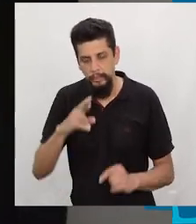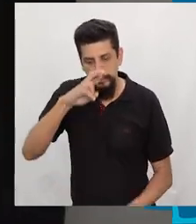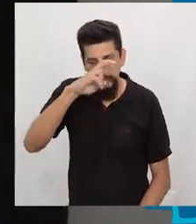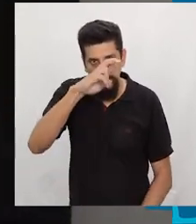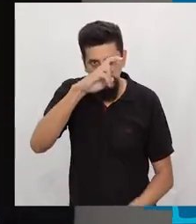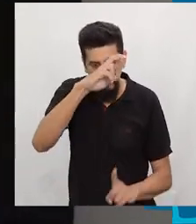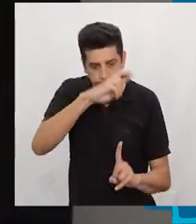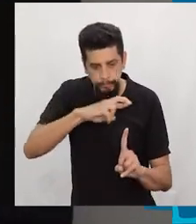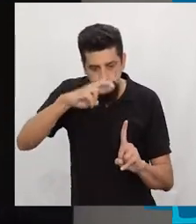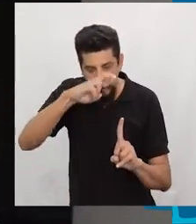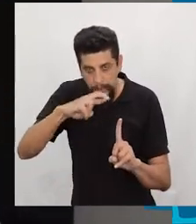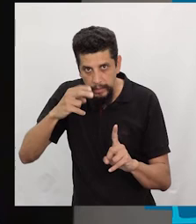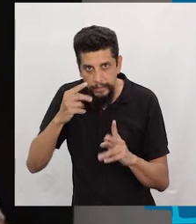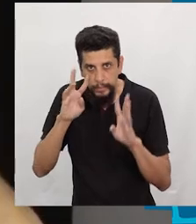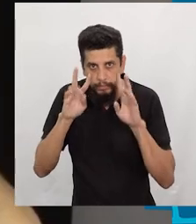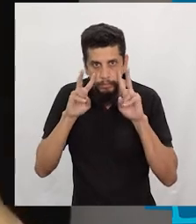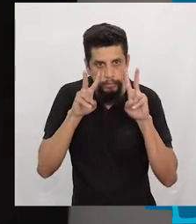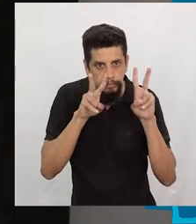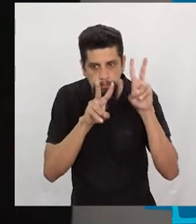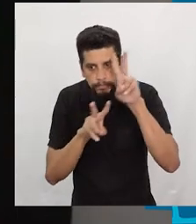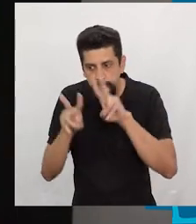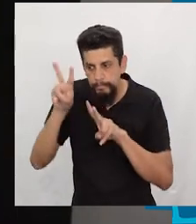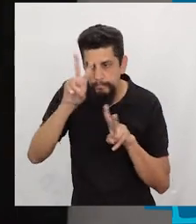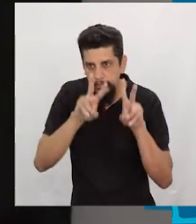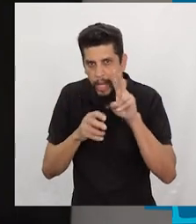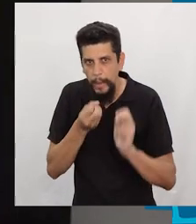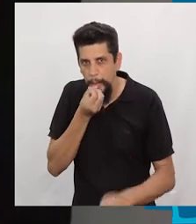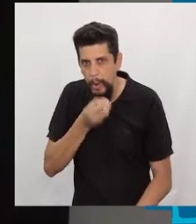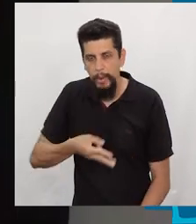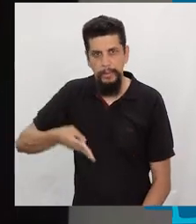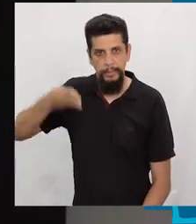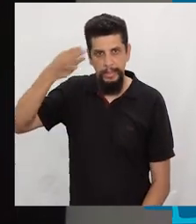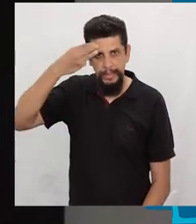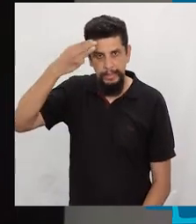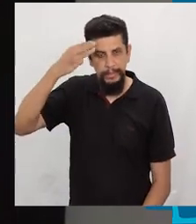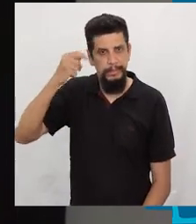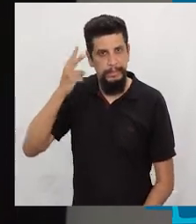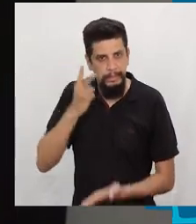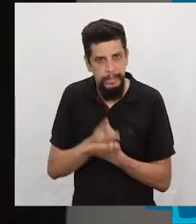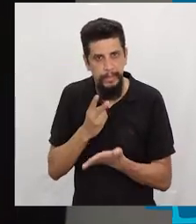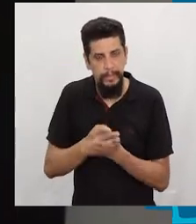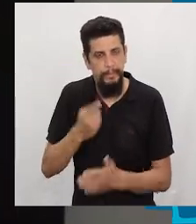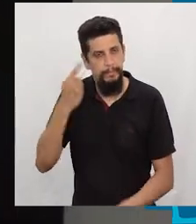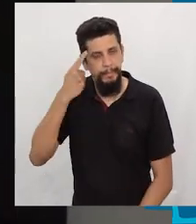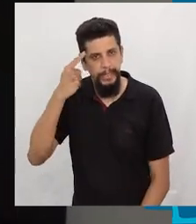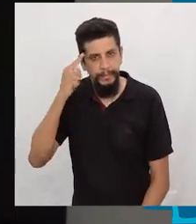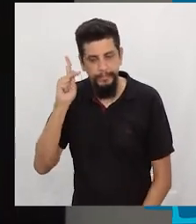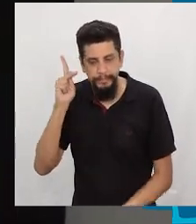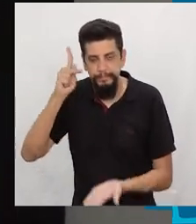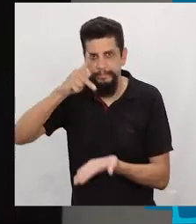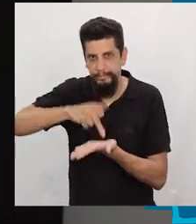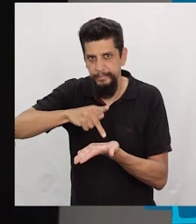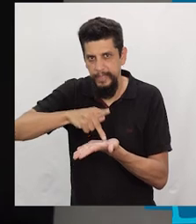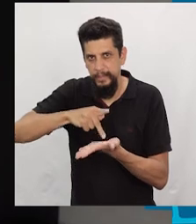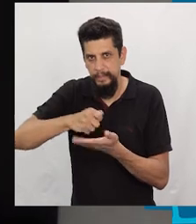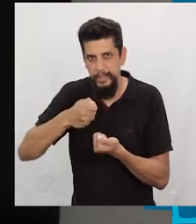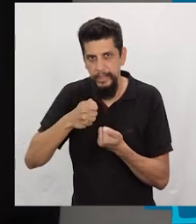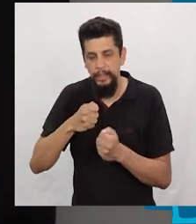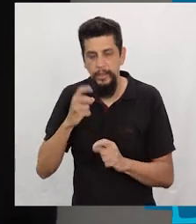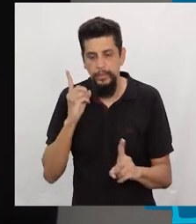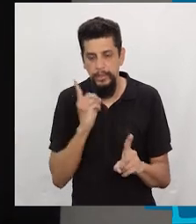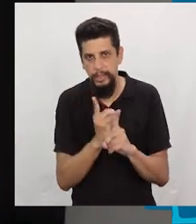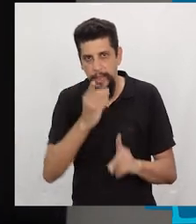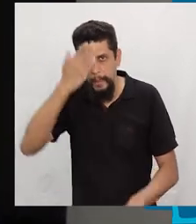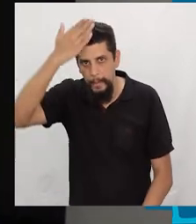o detetive tem que estar com olhos atentos, ouvidos atentos, boa memória e sempre pensando na verdade, né? A gente tem que achar as